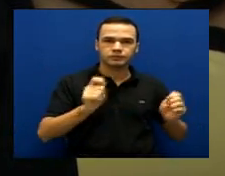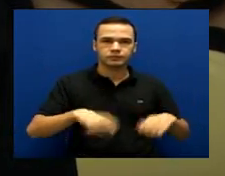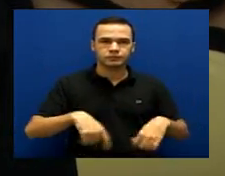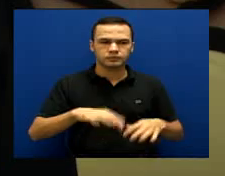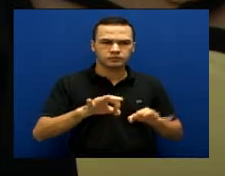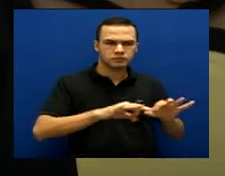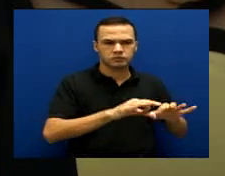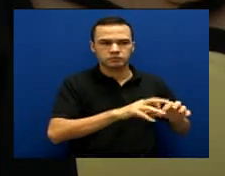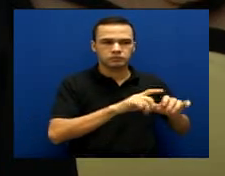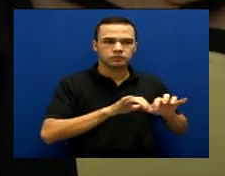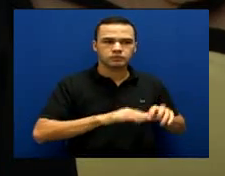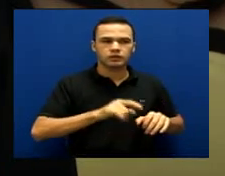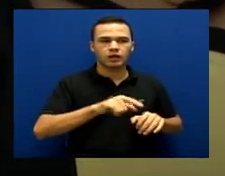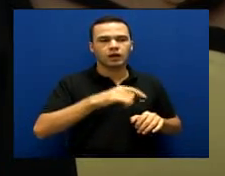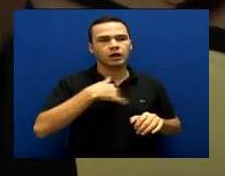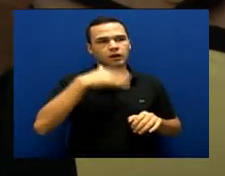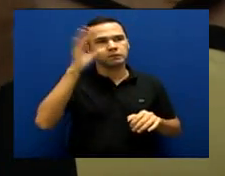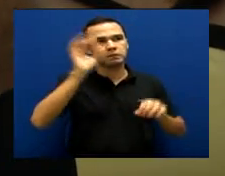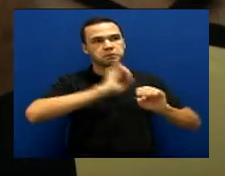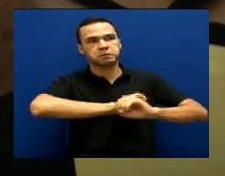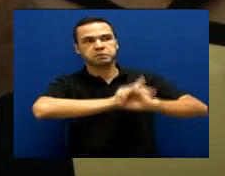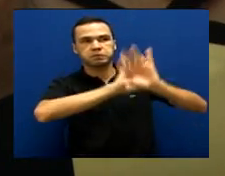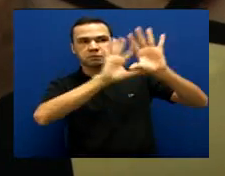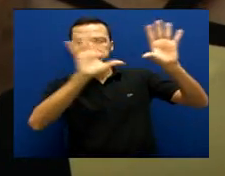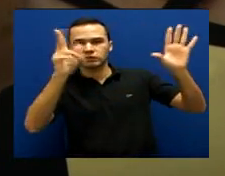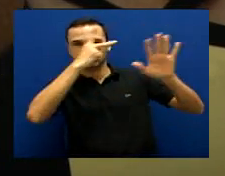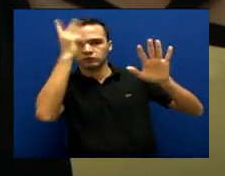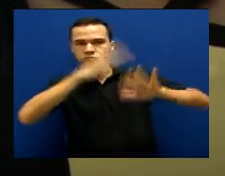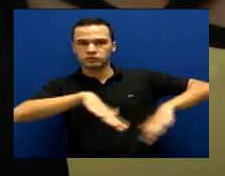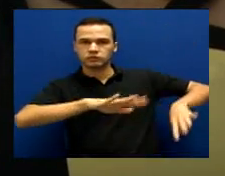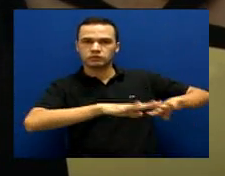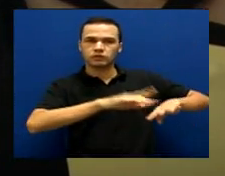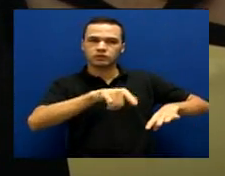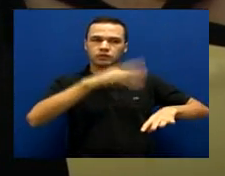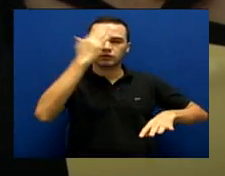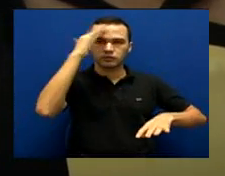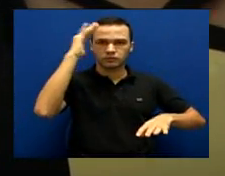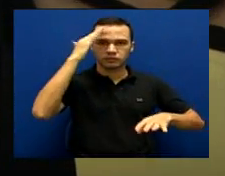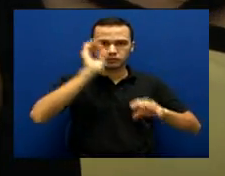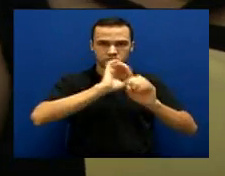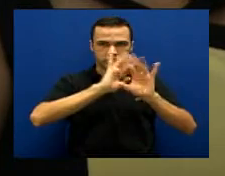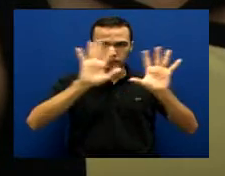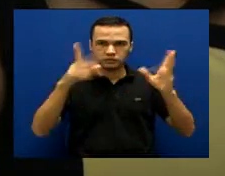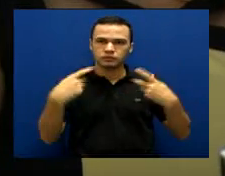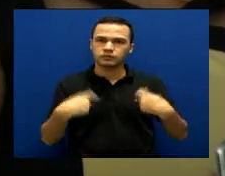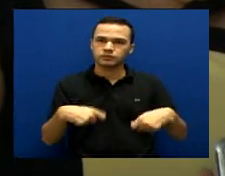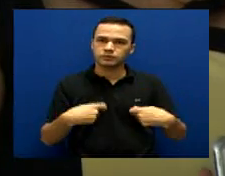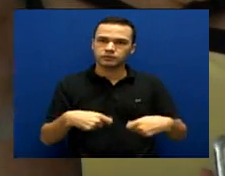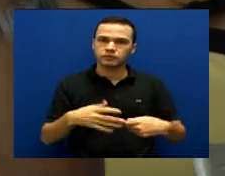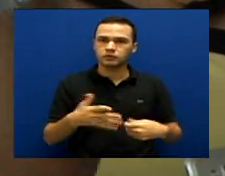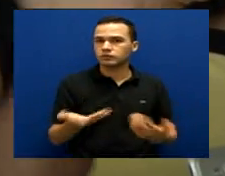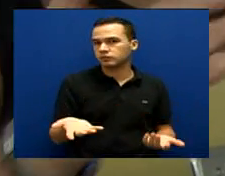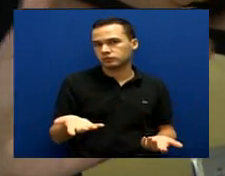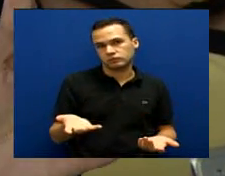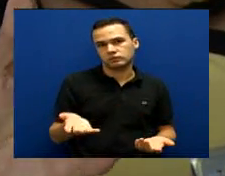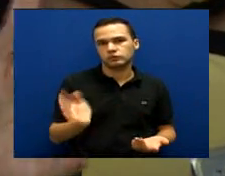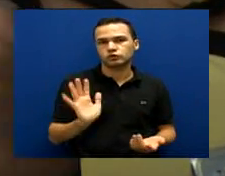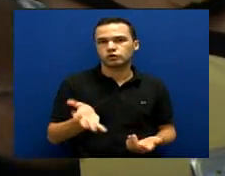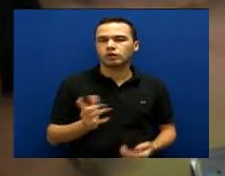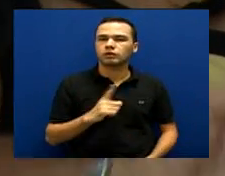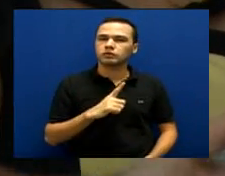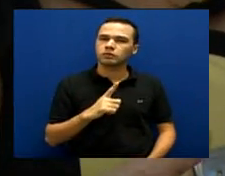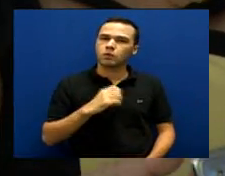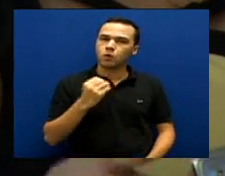relatório entendível pela população pessoal nós vamos entender se já está aí é uma ótima notícia